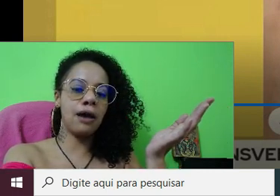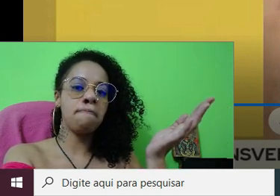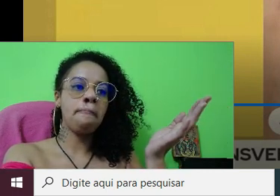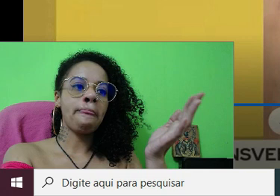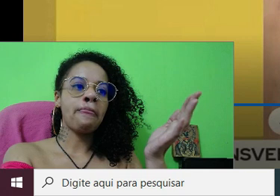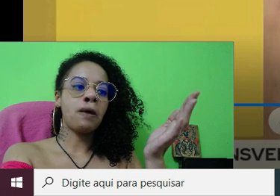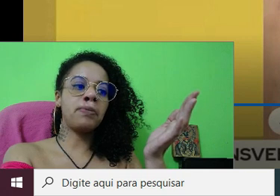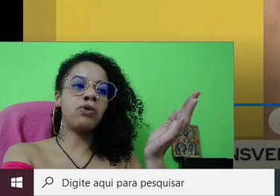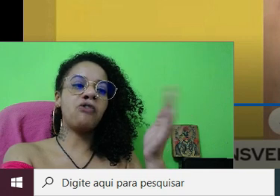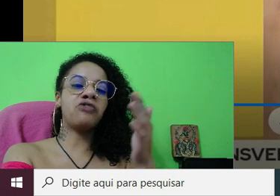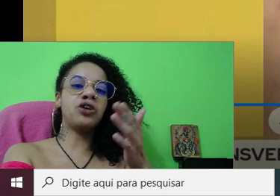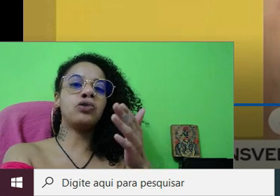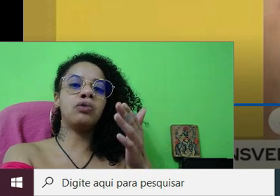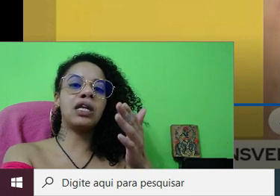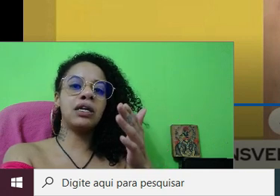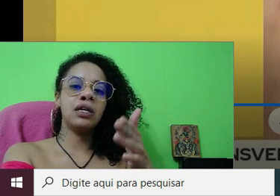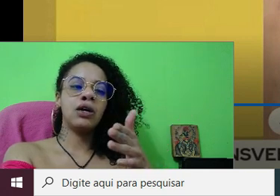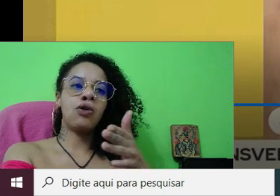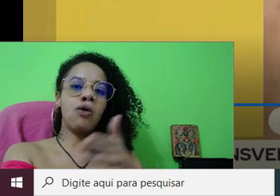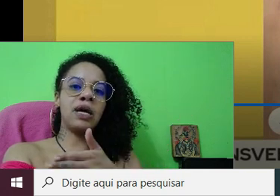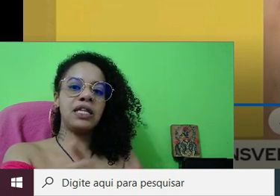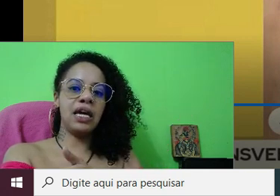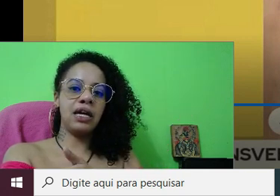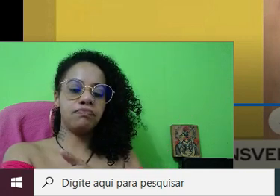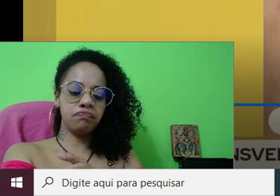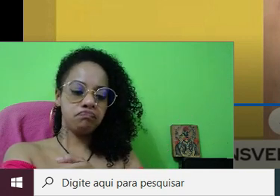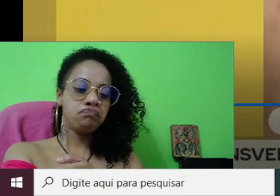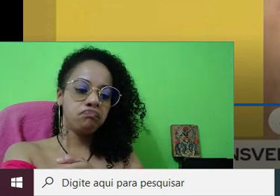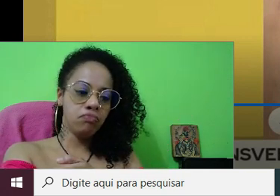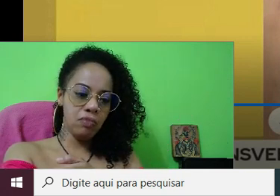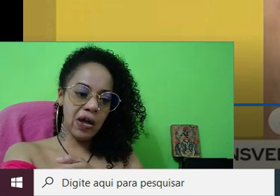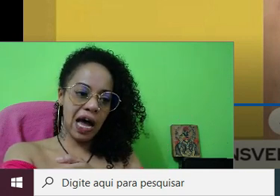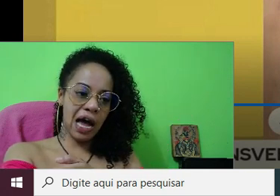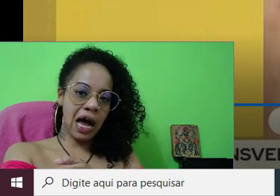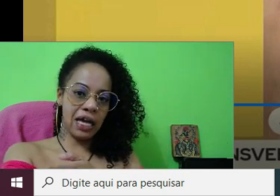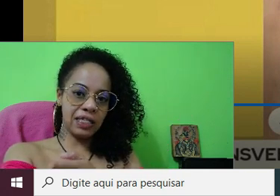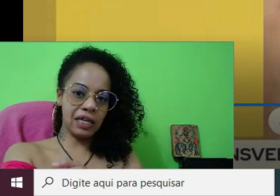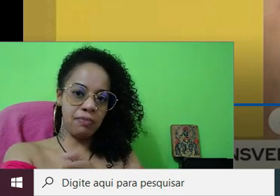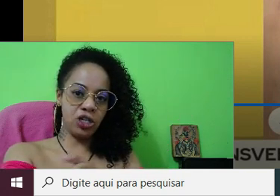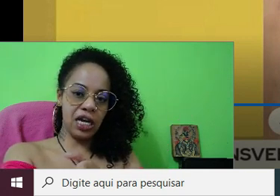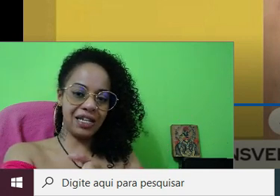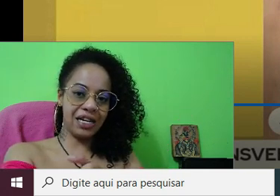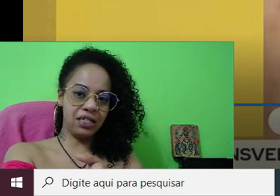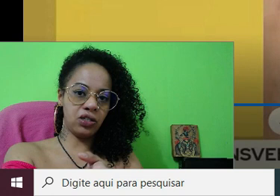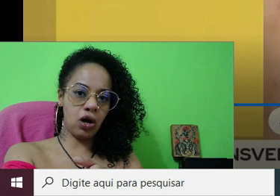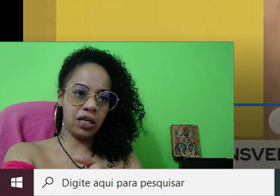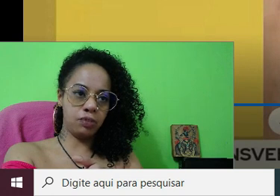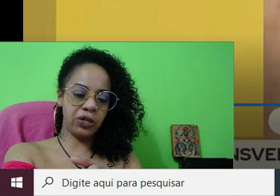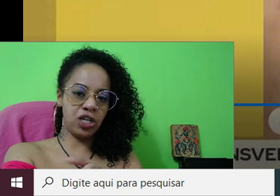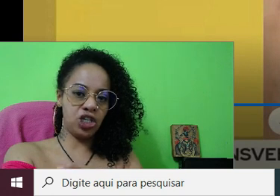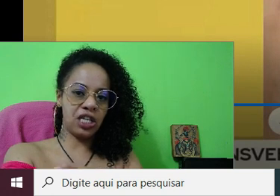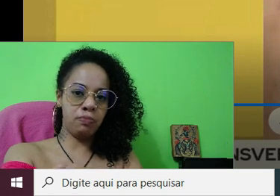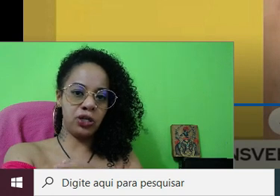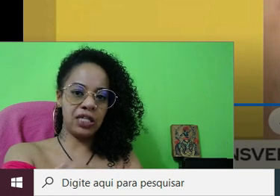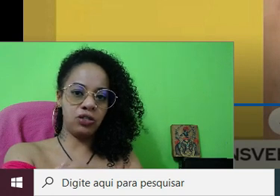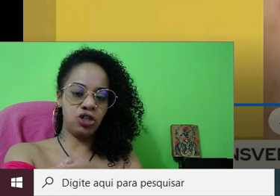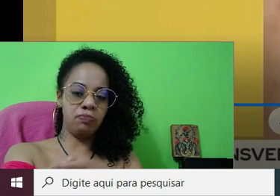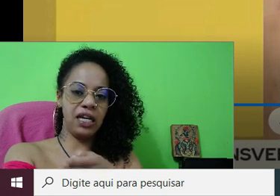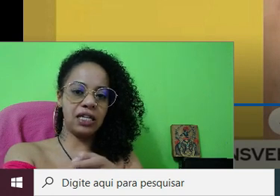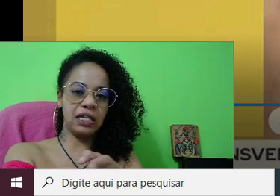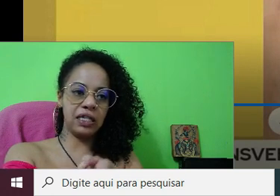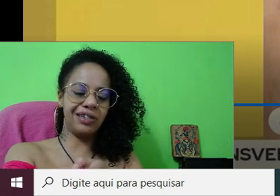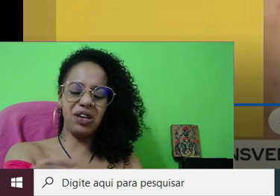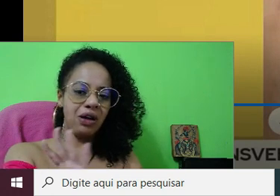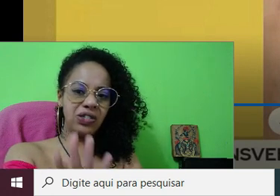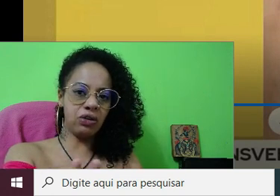né para o governo Lula combater a Extrema direita nas escolas porque a gente está no processo